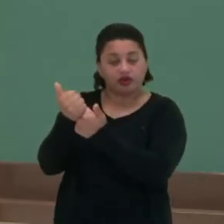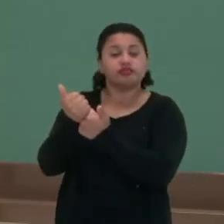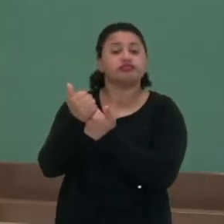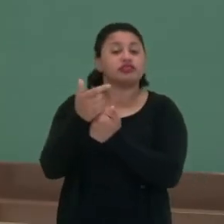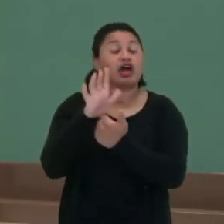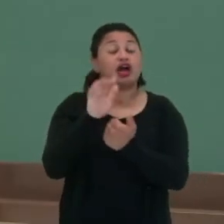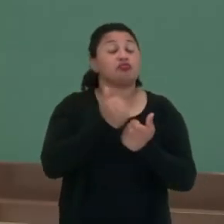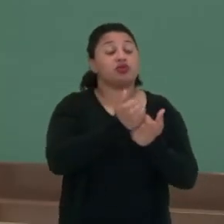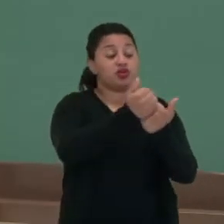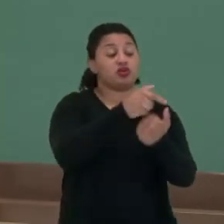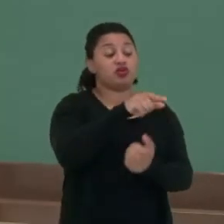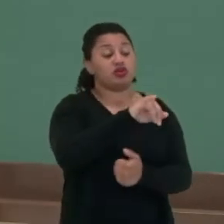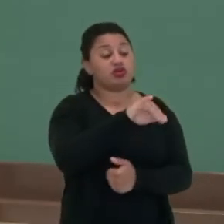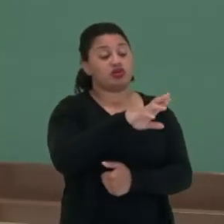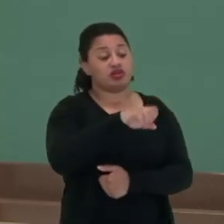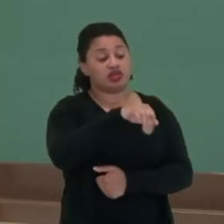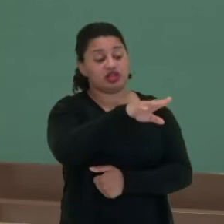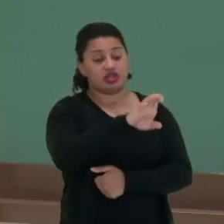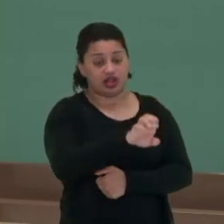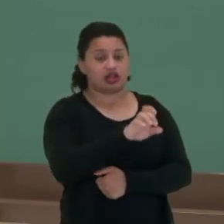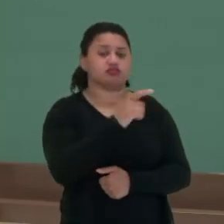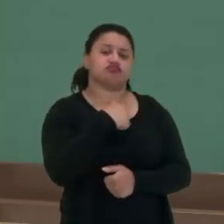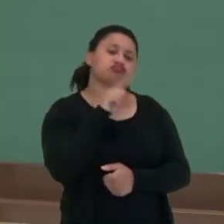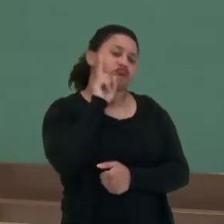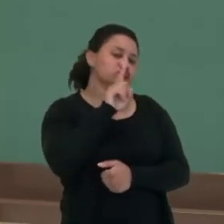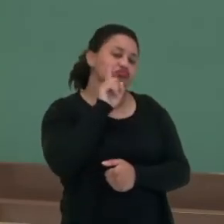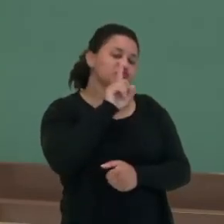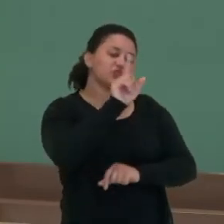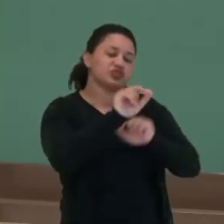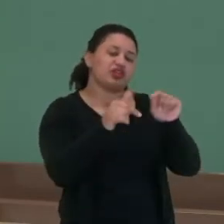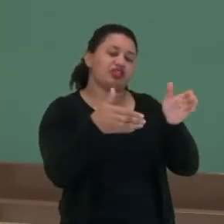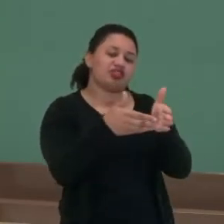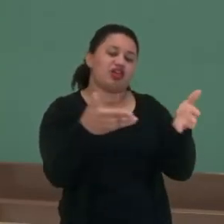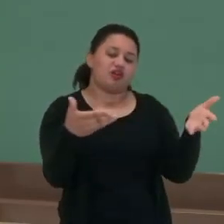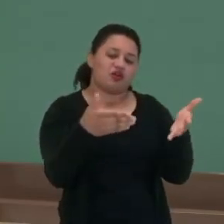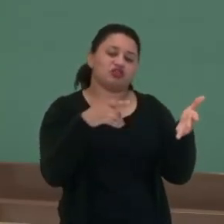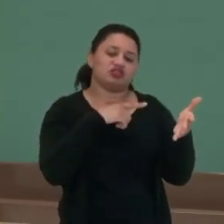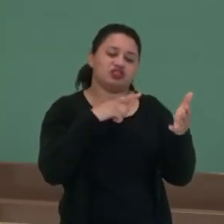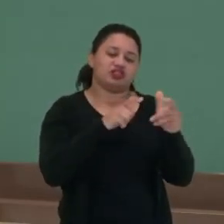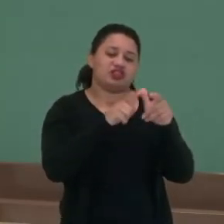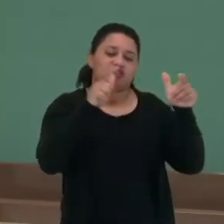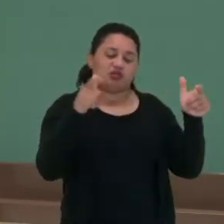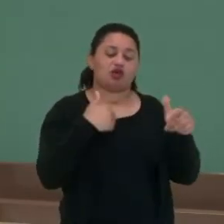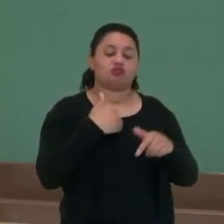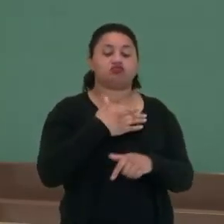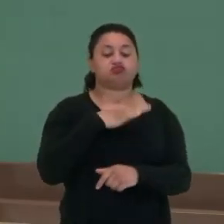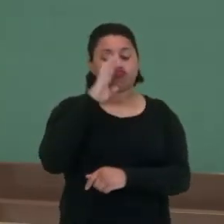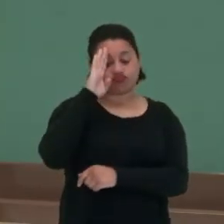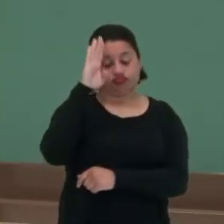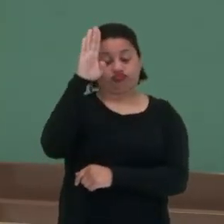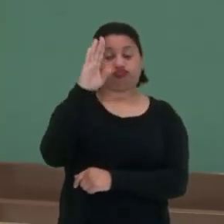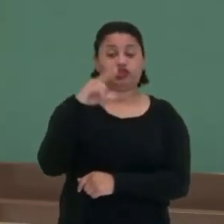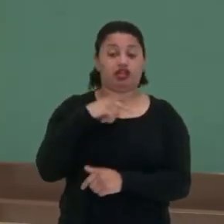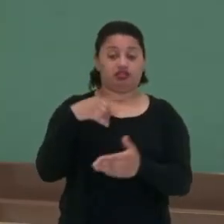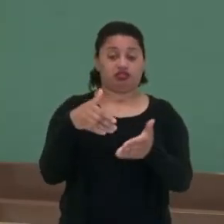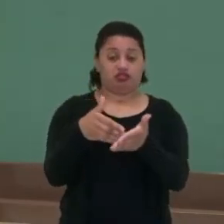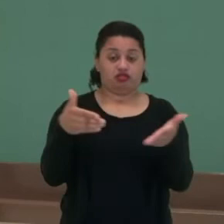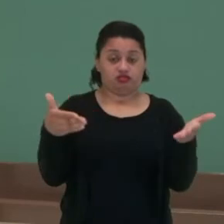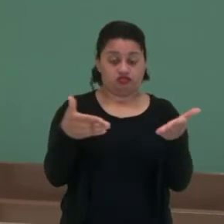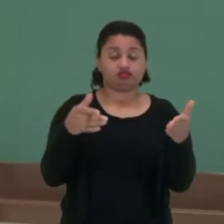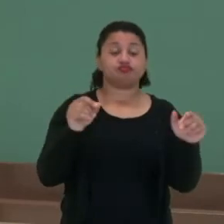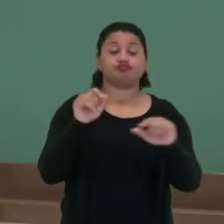nesse conflito ali, os Estados Unidos, como dispõe até hoje do maior exército e mais poderoso, acabou, naquele